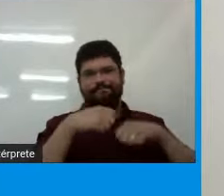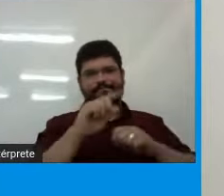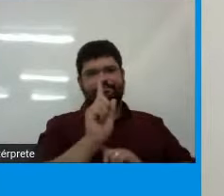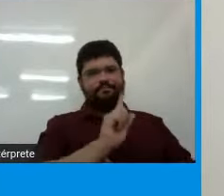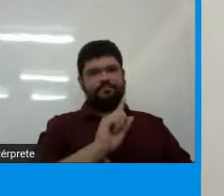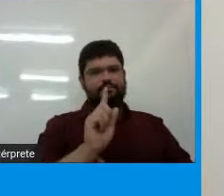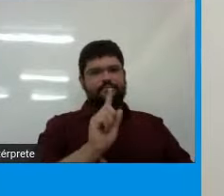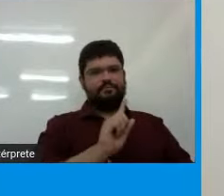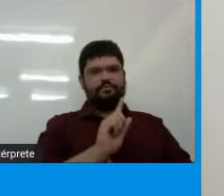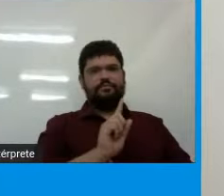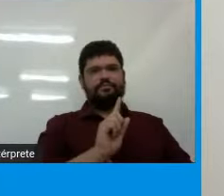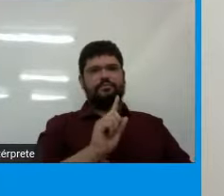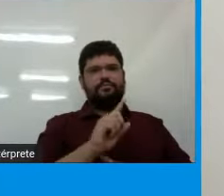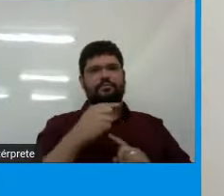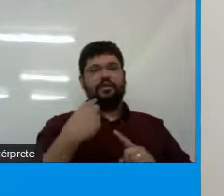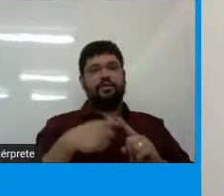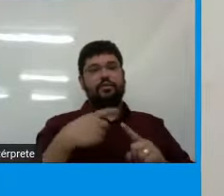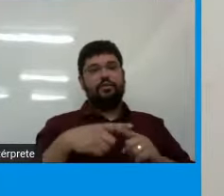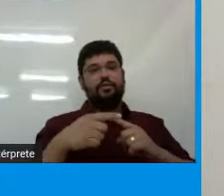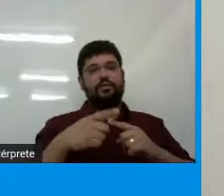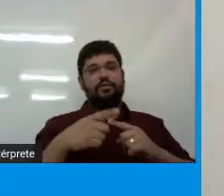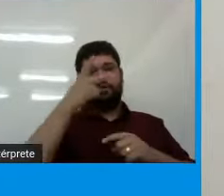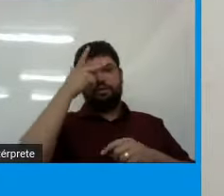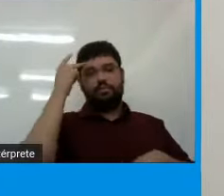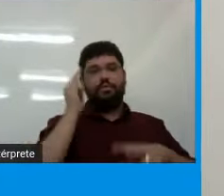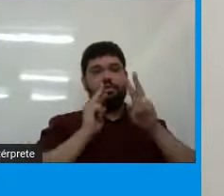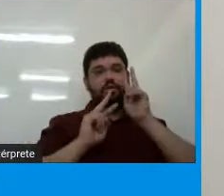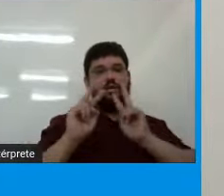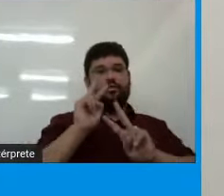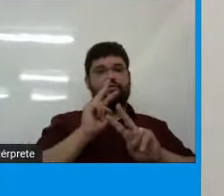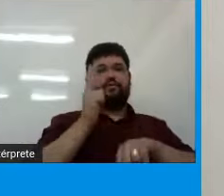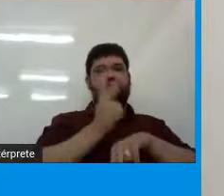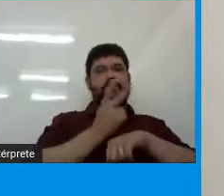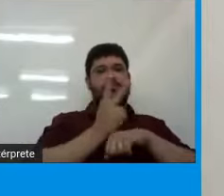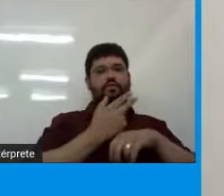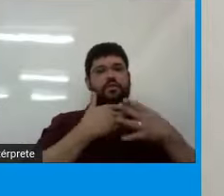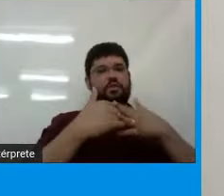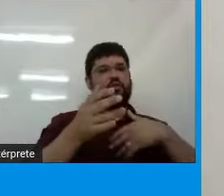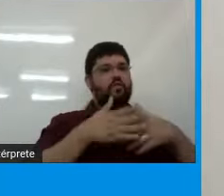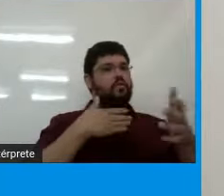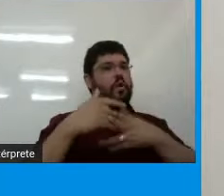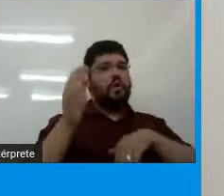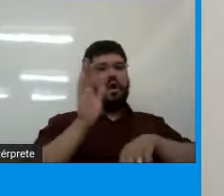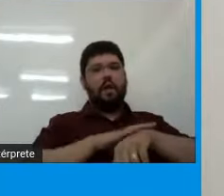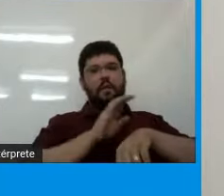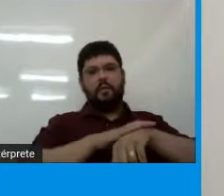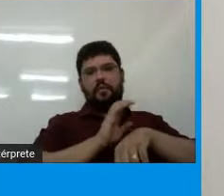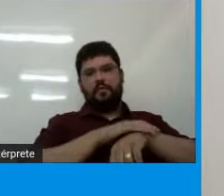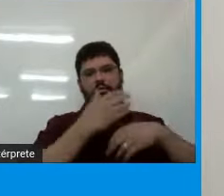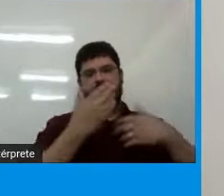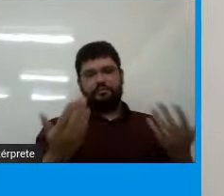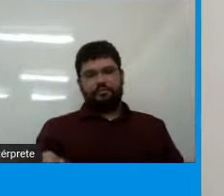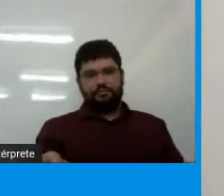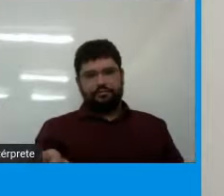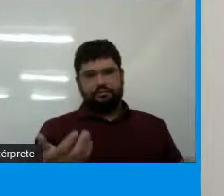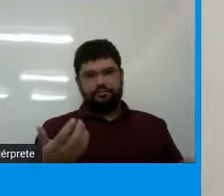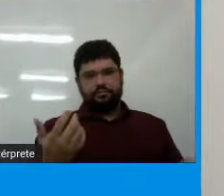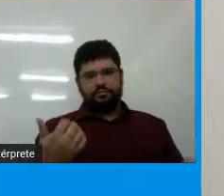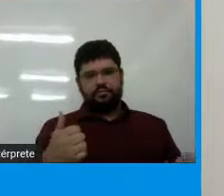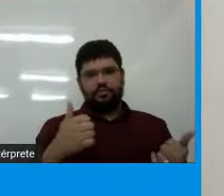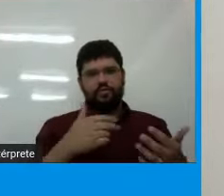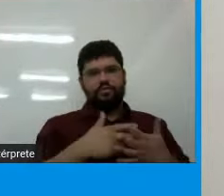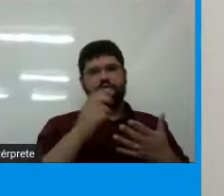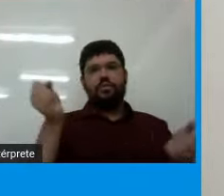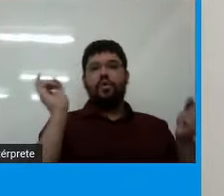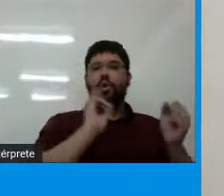não funcionam, porque como eu acabei de falar, seu aluno pode estar te vendo em qualquer dia ou qualquer horário. Comece com um cumprimento genérico, como